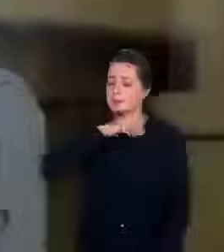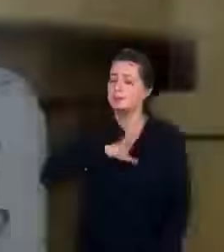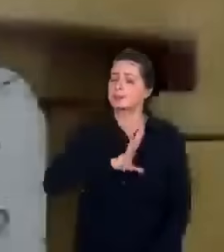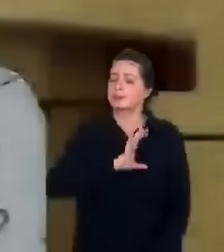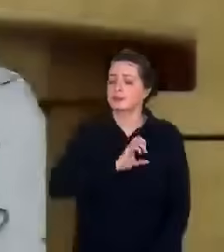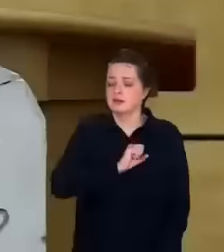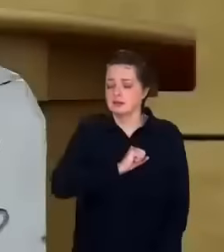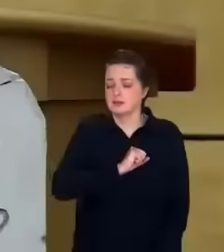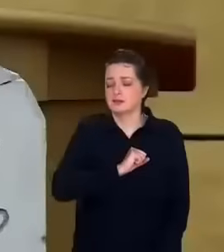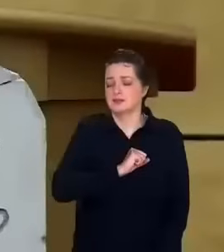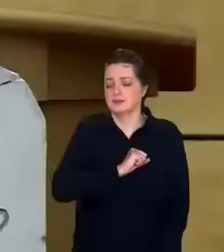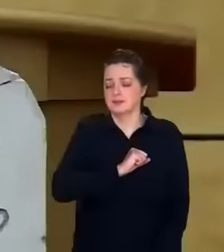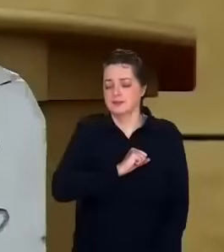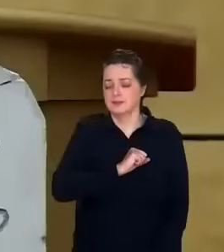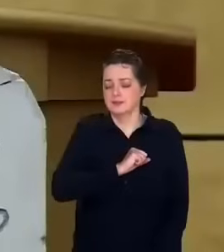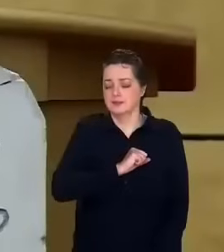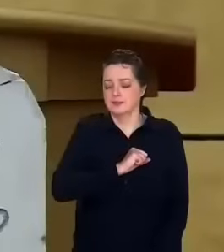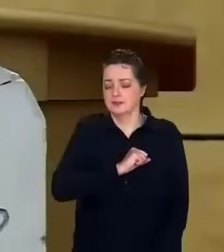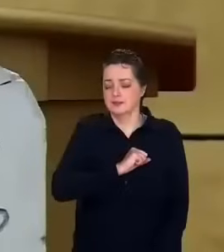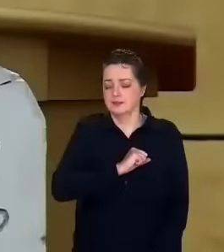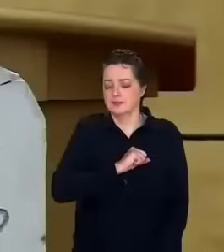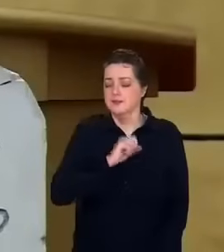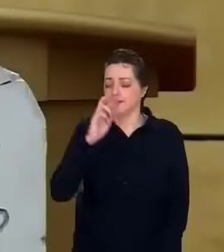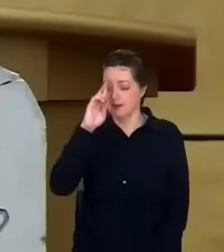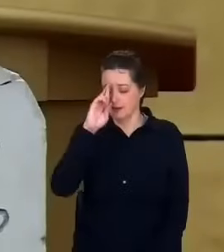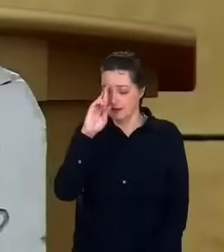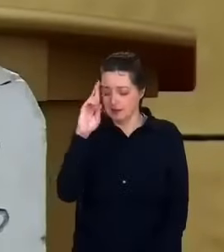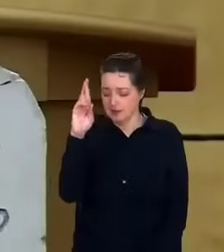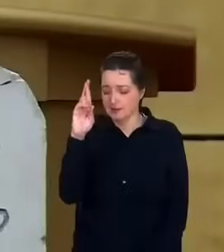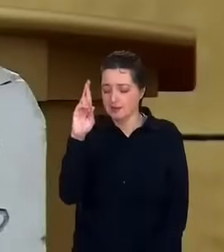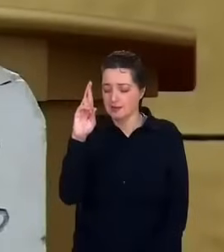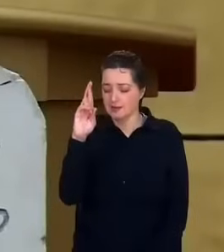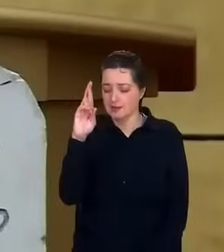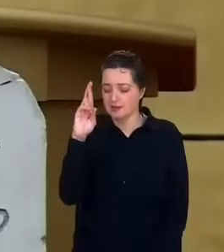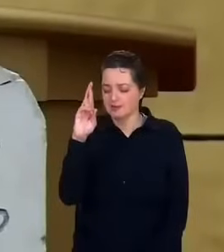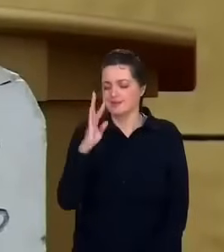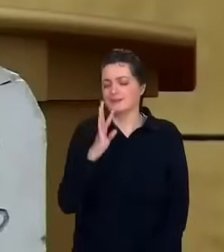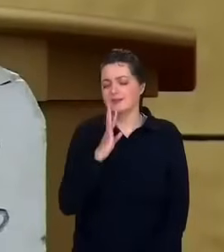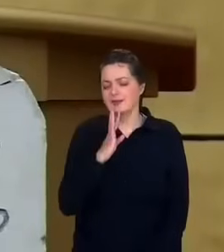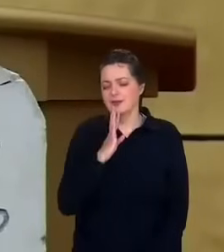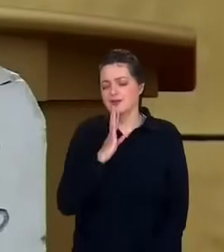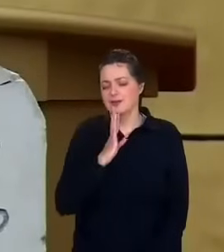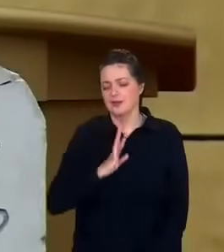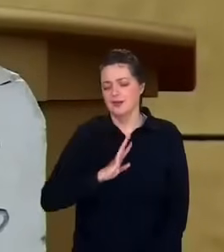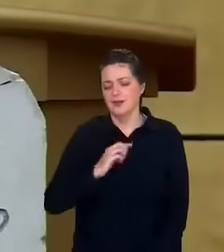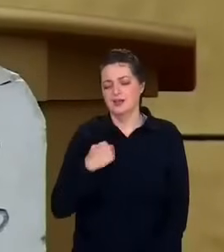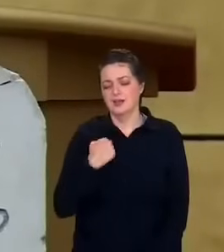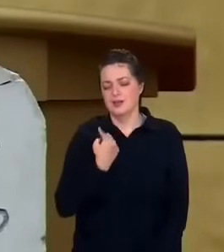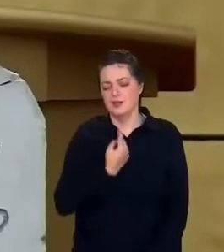o Senhor que conhece os nossos pensamentos,